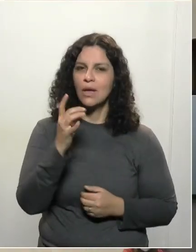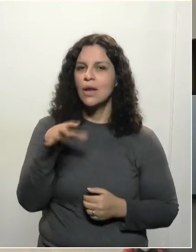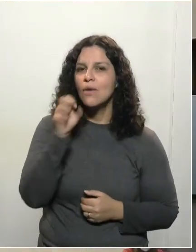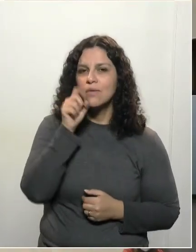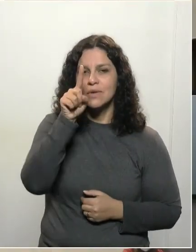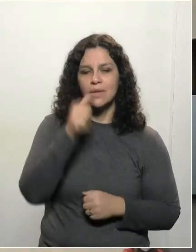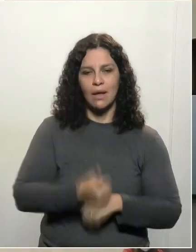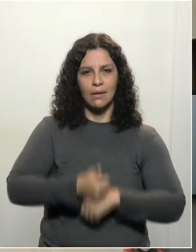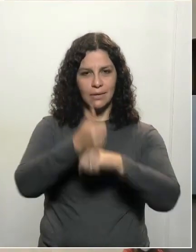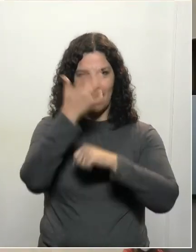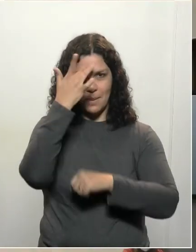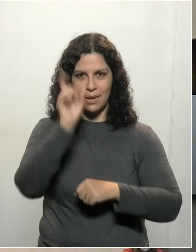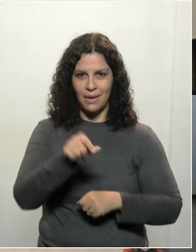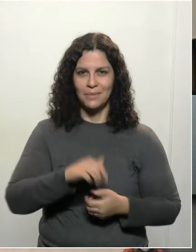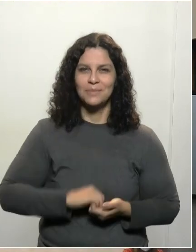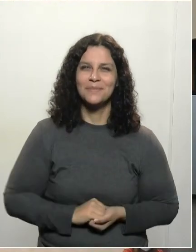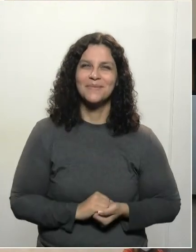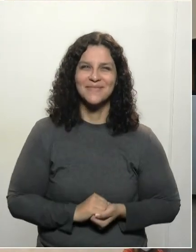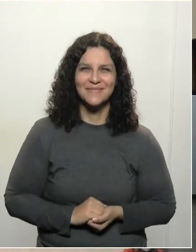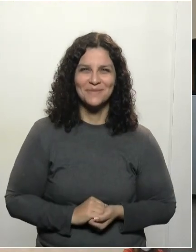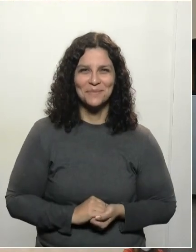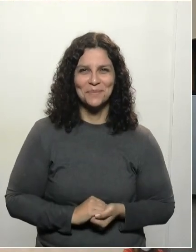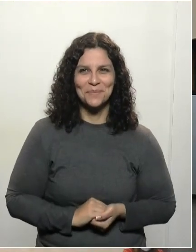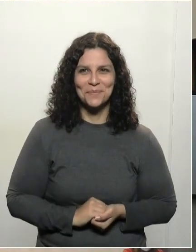senhor mesmo. É isso aí.